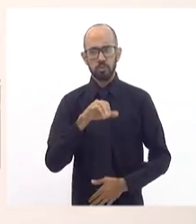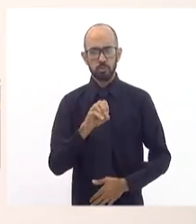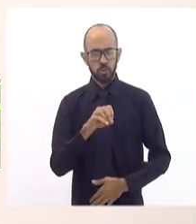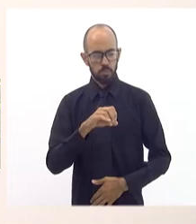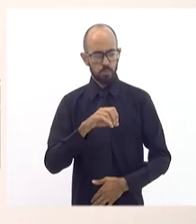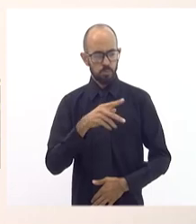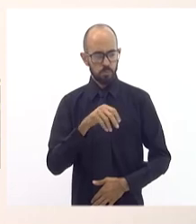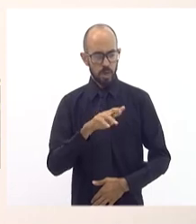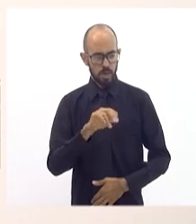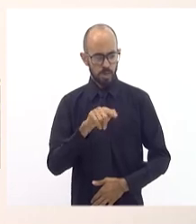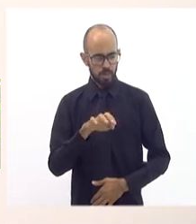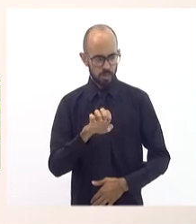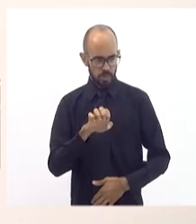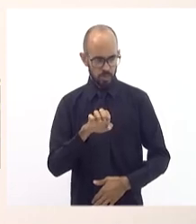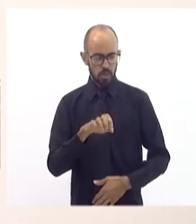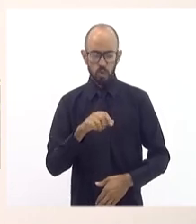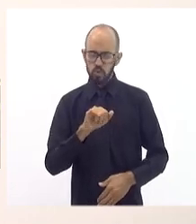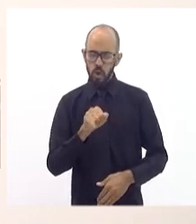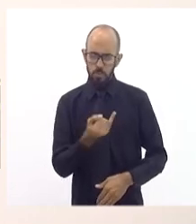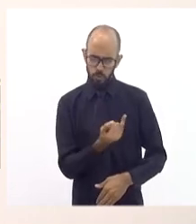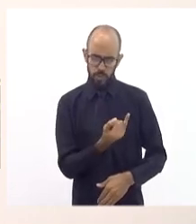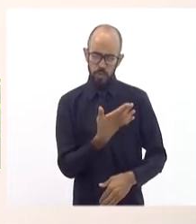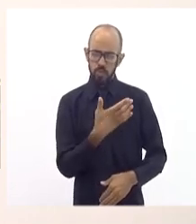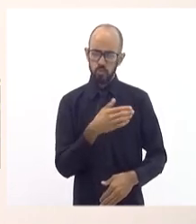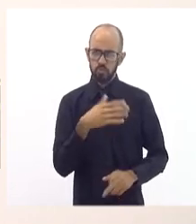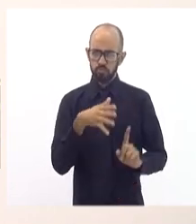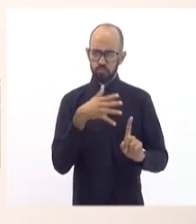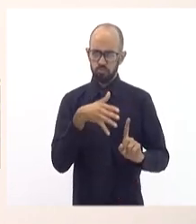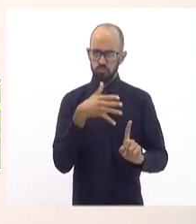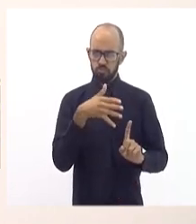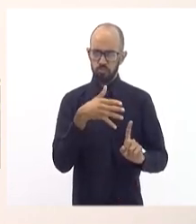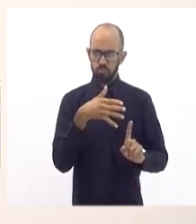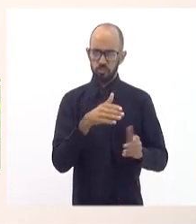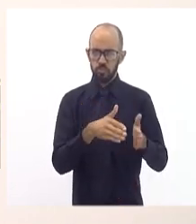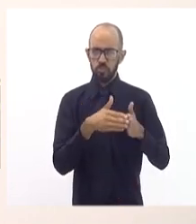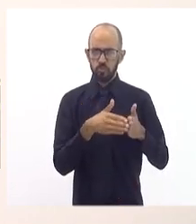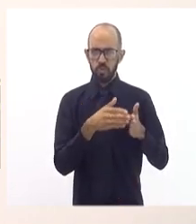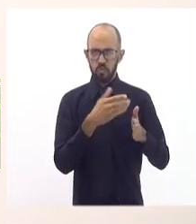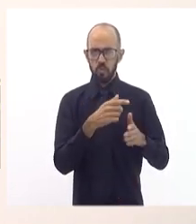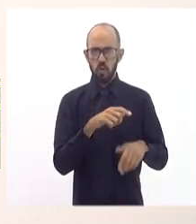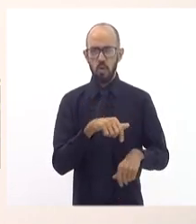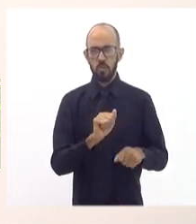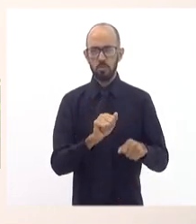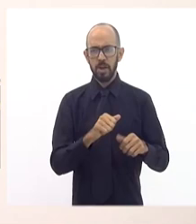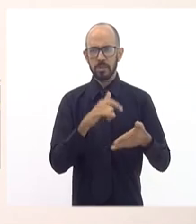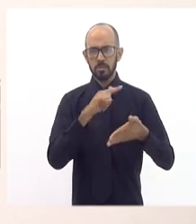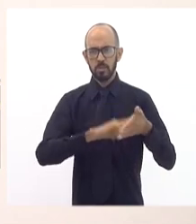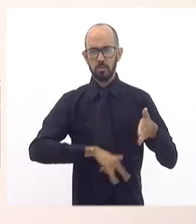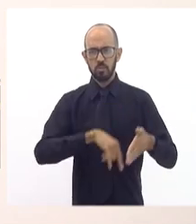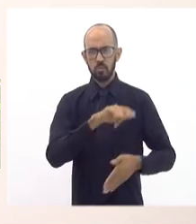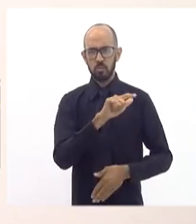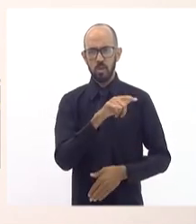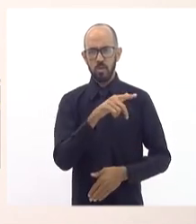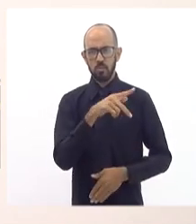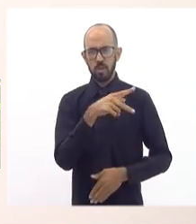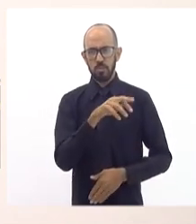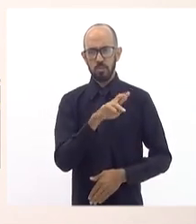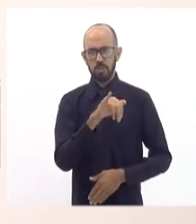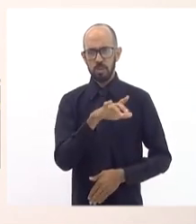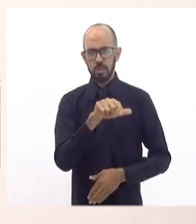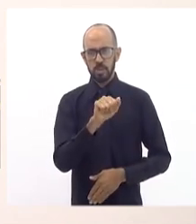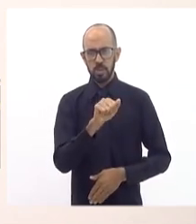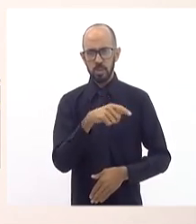bom eu só tô aproveitando a fala aqui eu só por favor me passa esse laudo da Priscila que a sua subordinada Tá